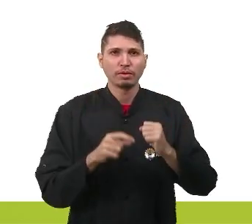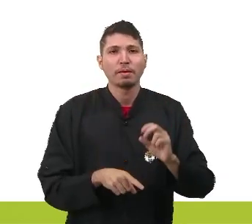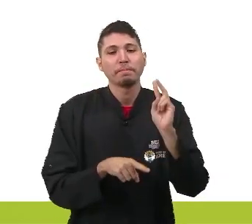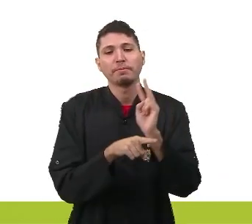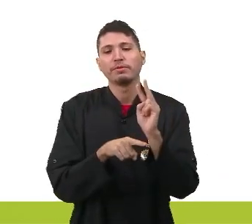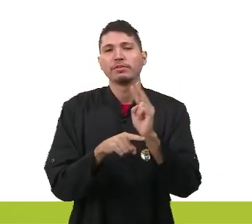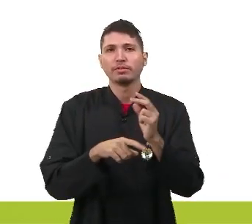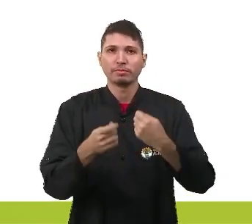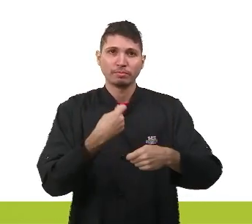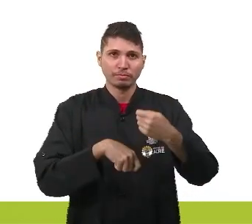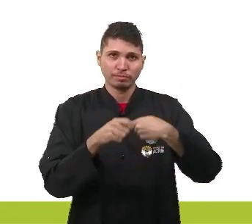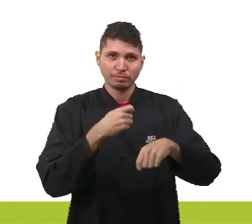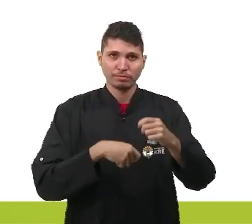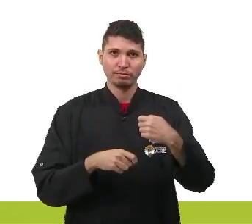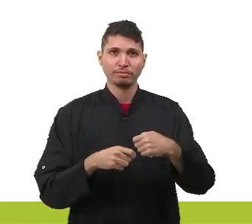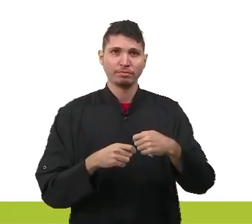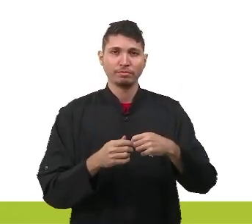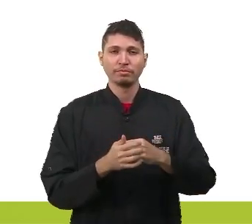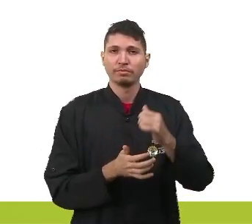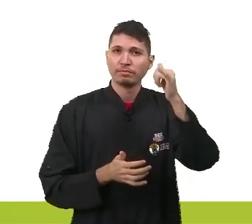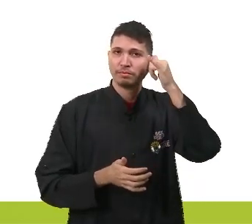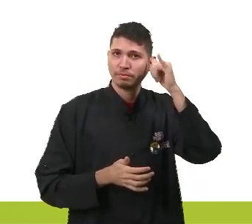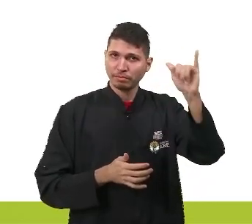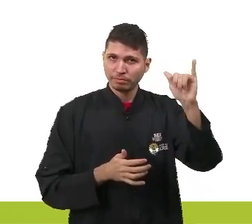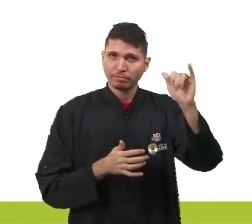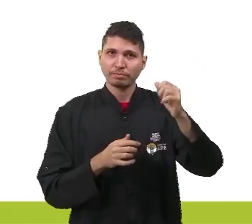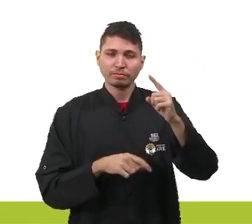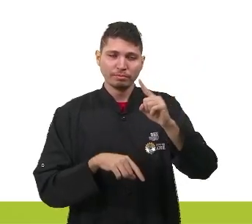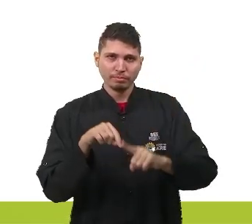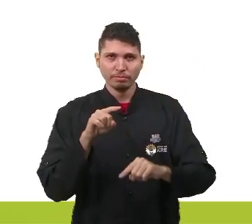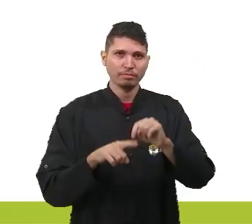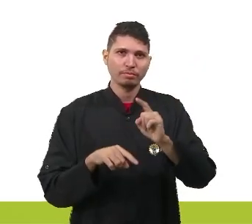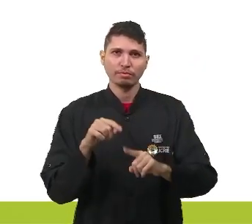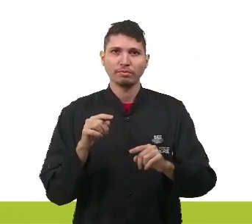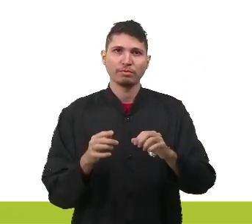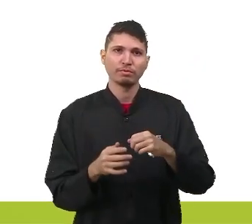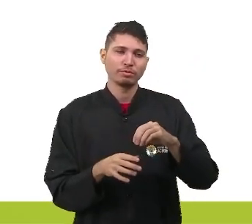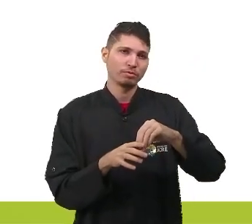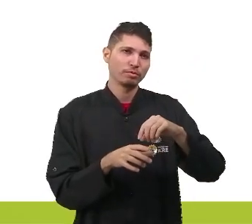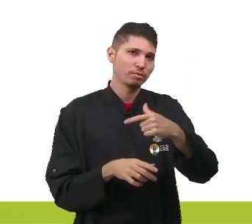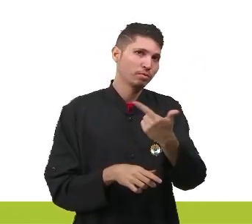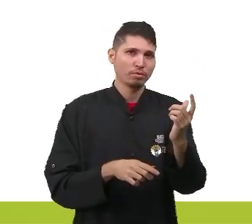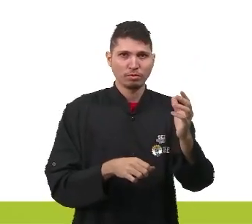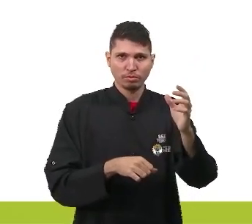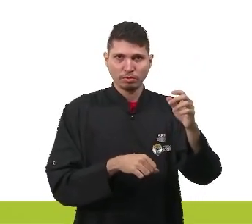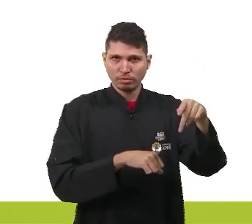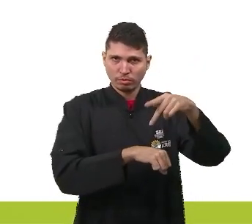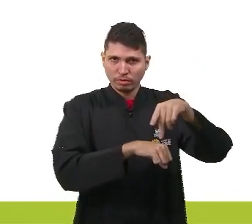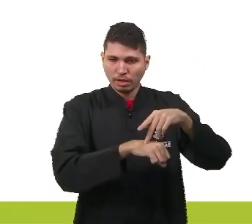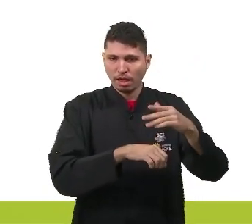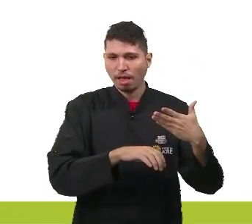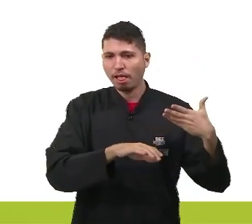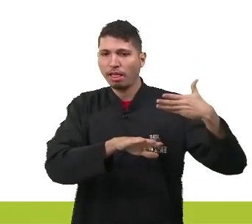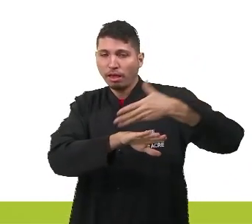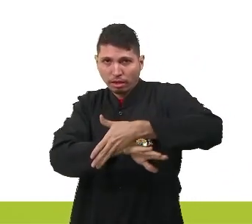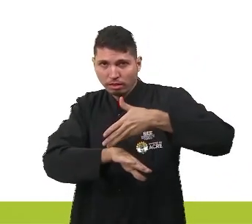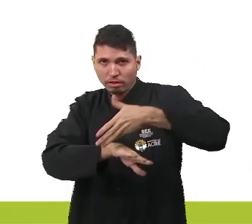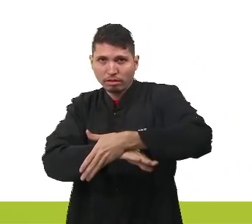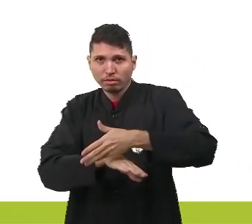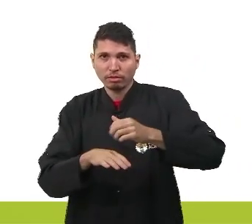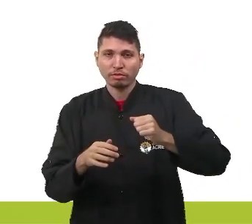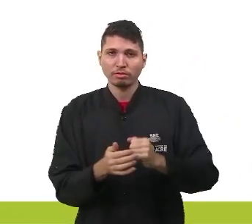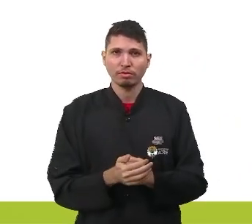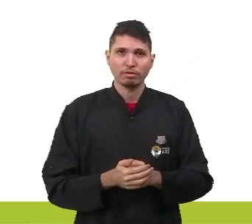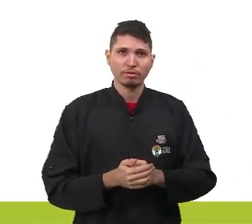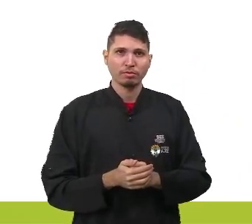economia, principalmente no sentido de evitar que produtos estrangeiros entrassem dentro daquele território, no sentido de proteger a